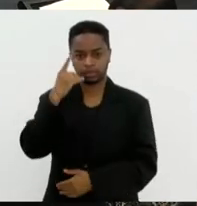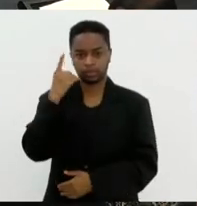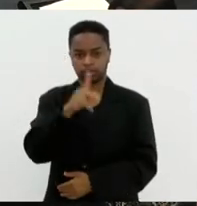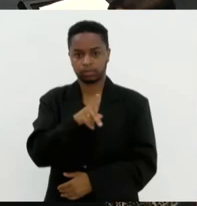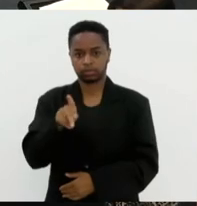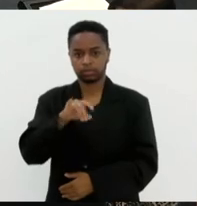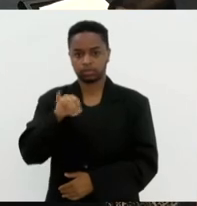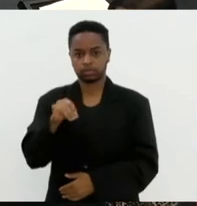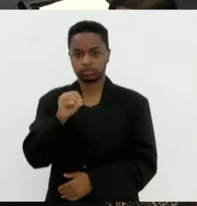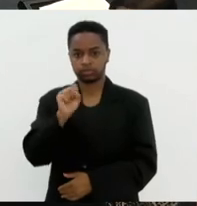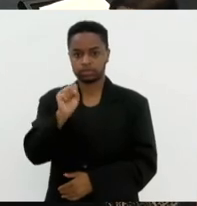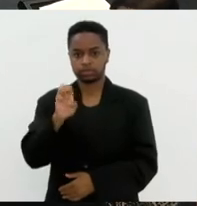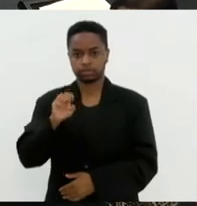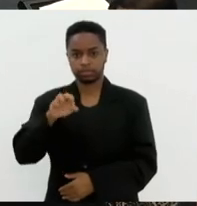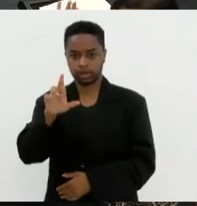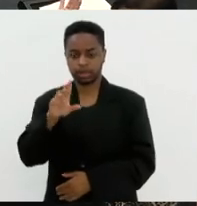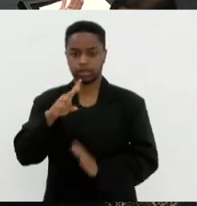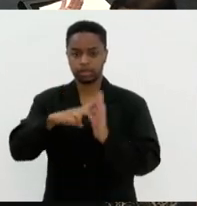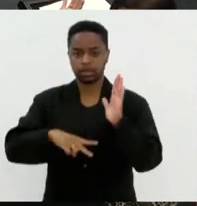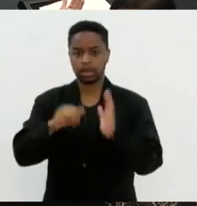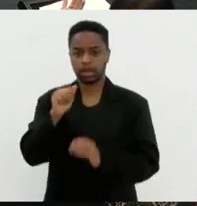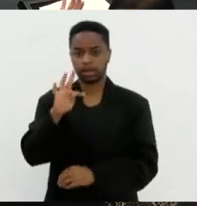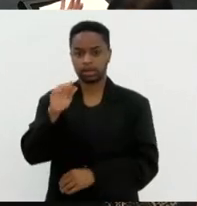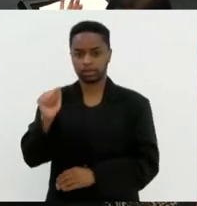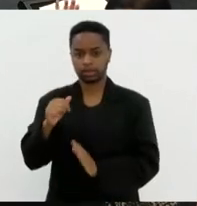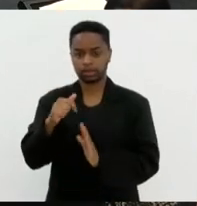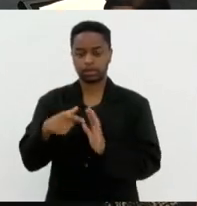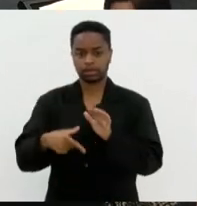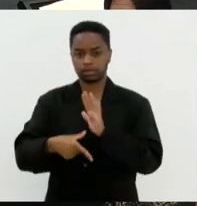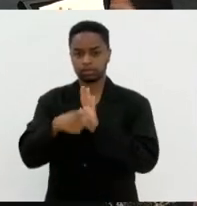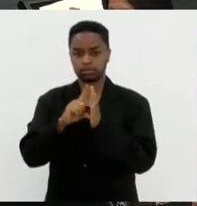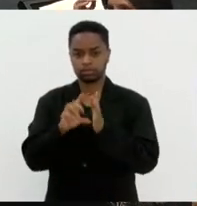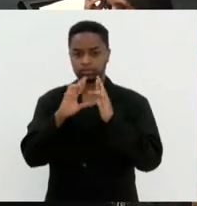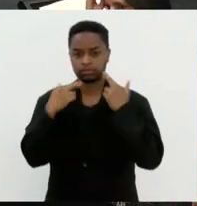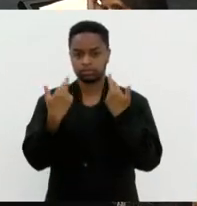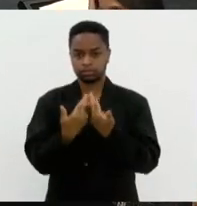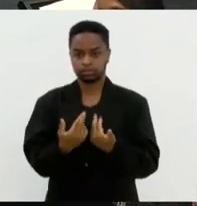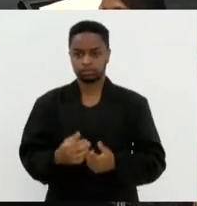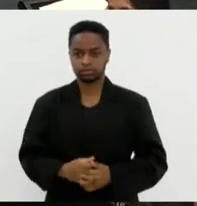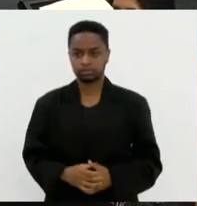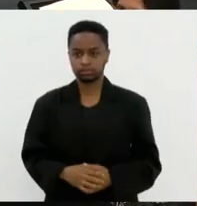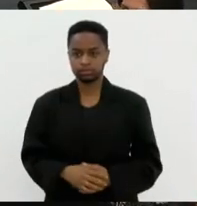professor Josemar para fazer a leitura da ata da sessão anterior. Por favor.